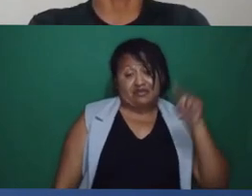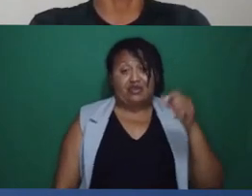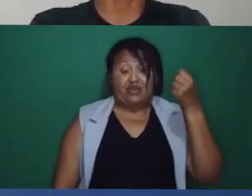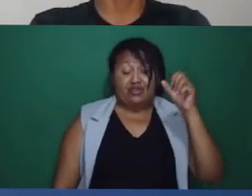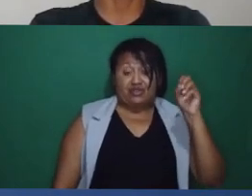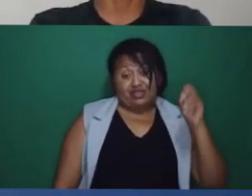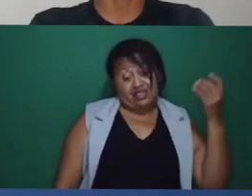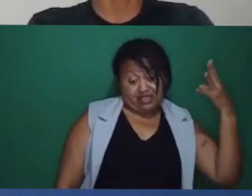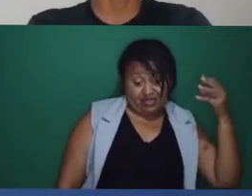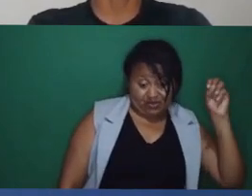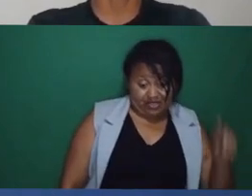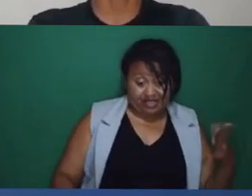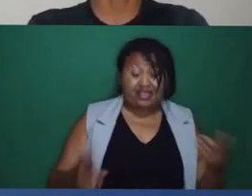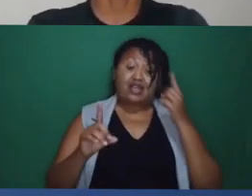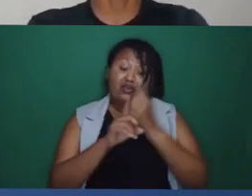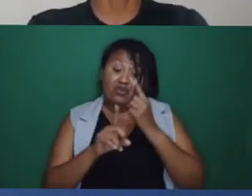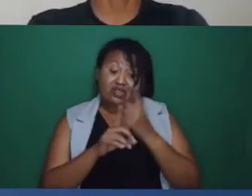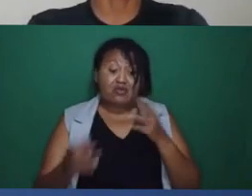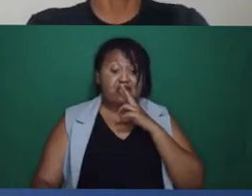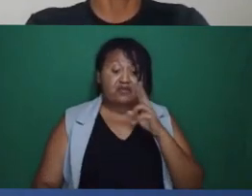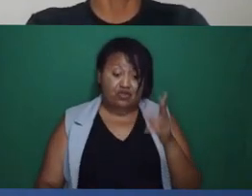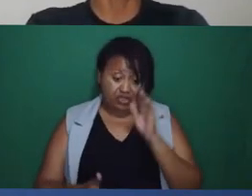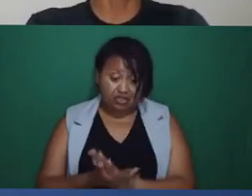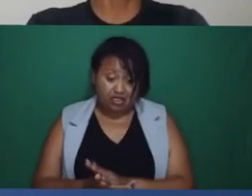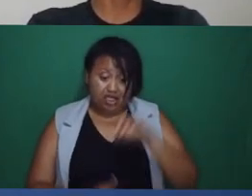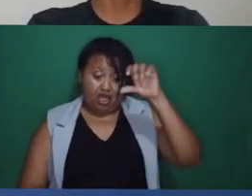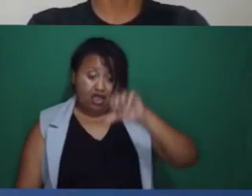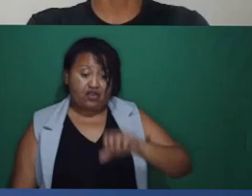menos 5 meio 40 encontro como resposta